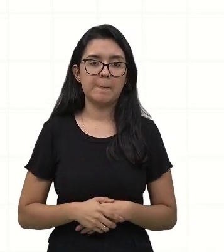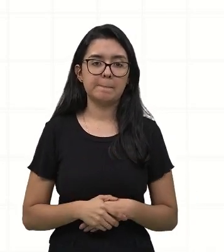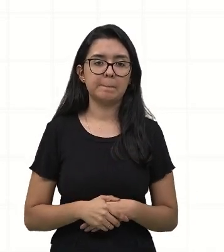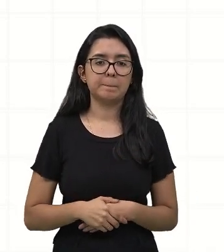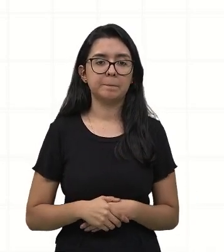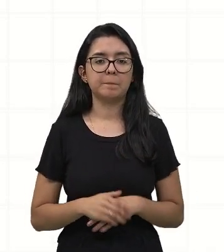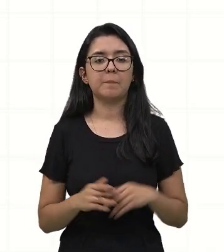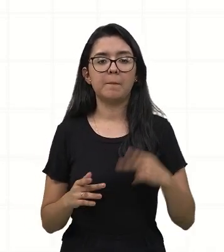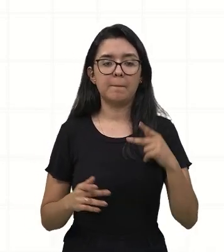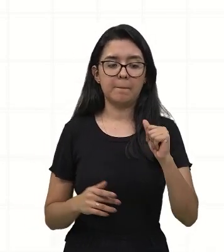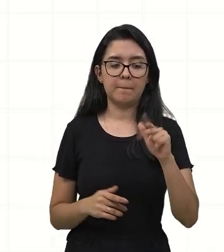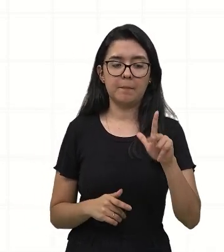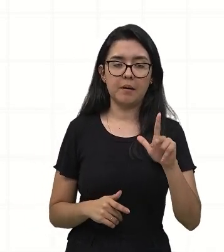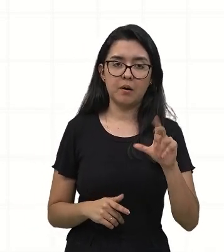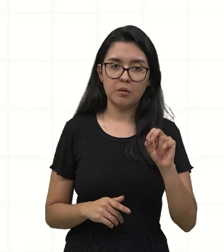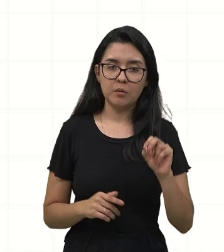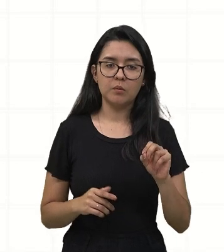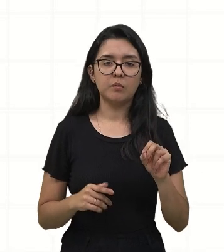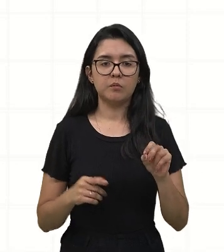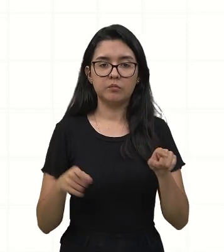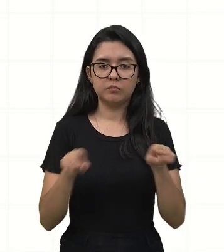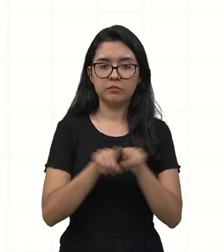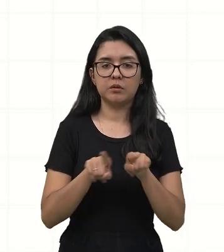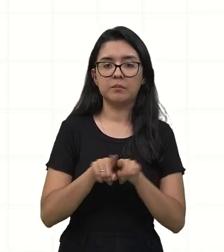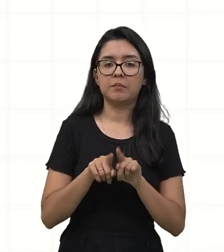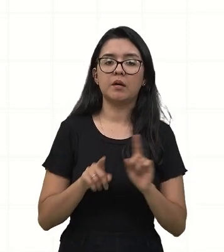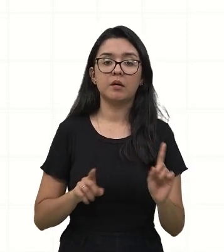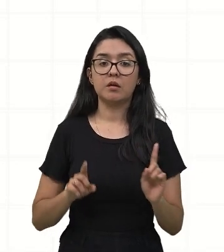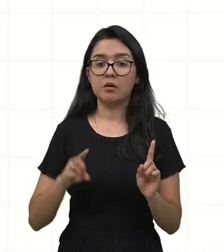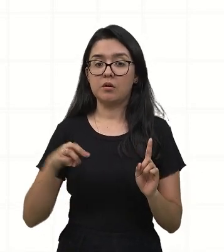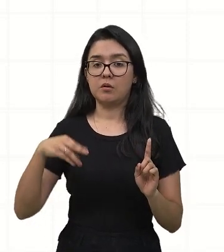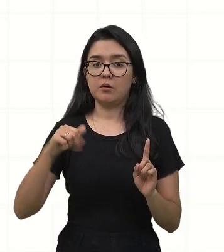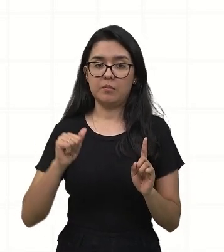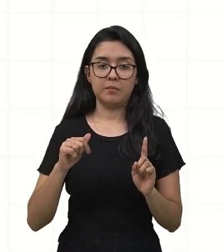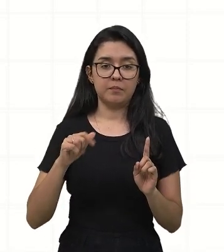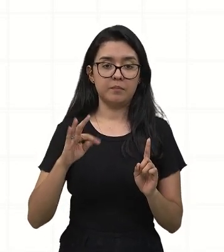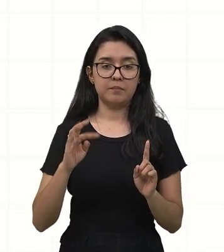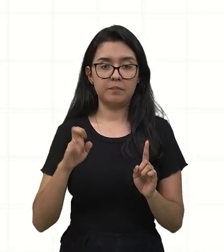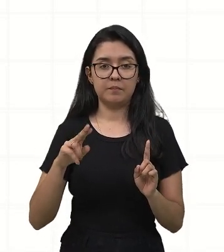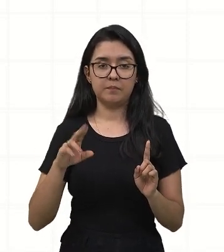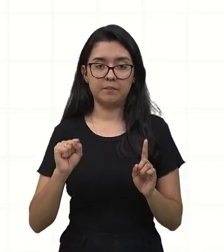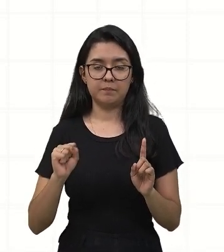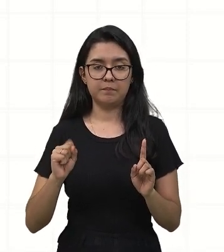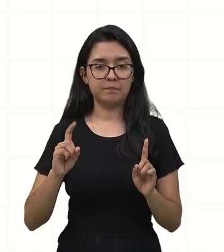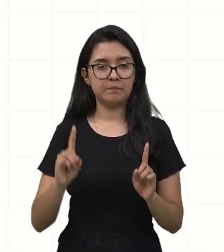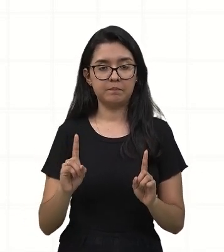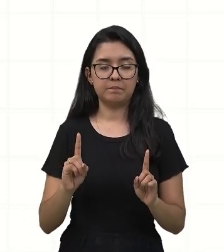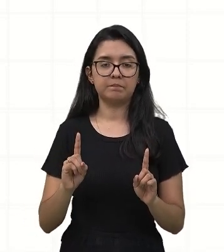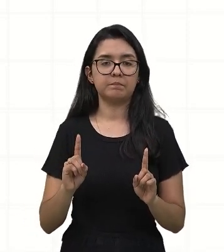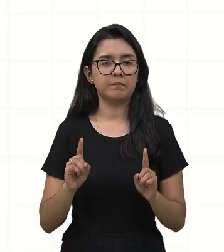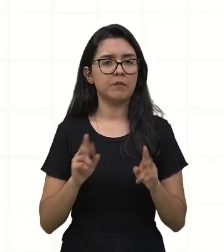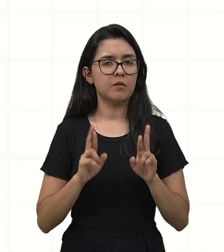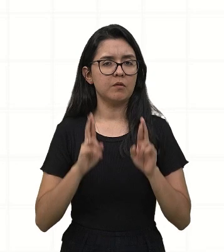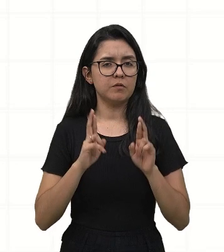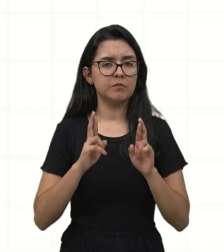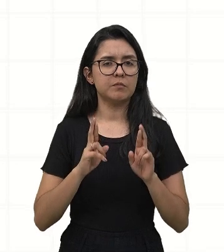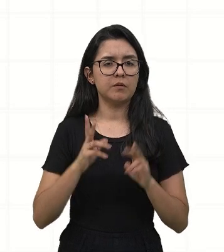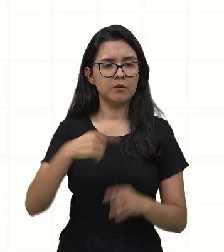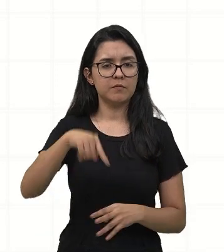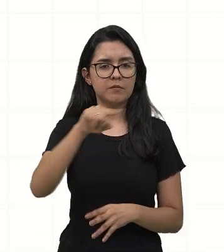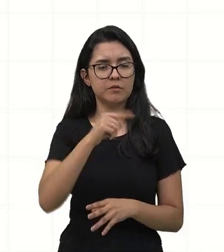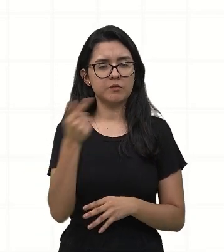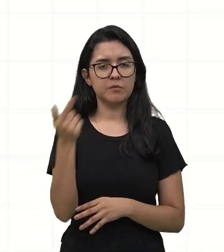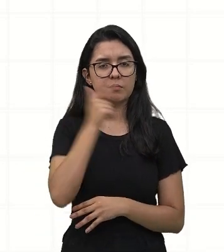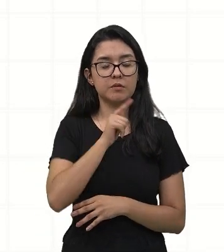Paulo possui para bater a bola, né, para fazer o gol, e o do Mateus. Tá? Então, eu espero, sinceramente, que nessa nossa questãozinha aqui